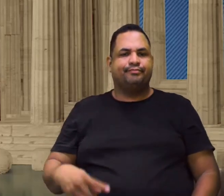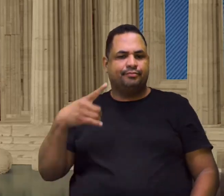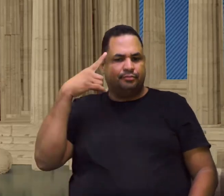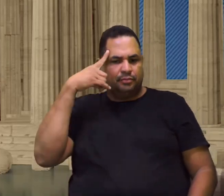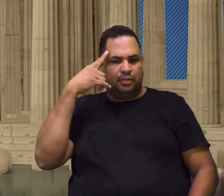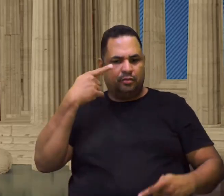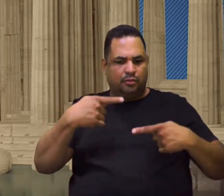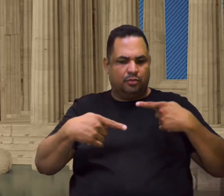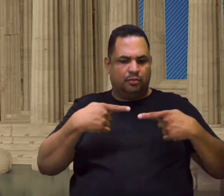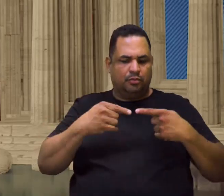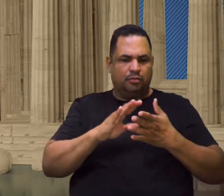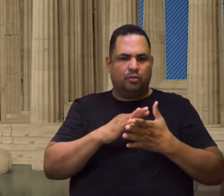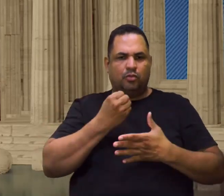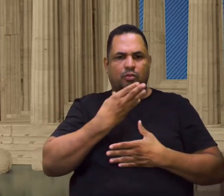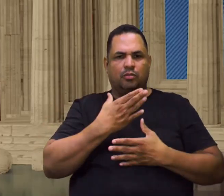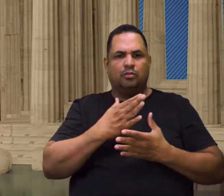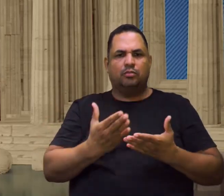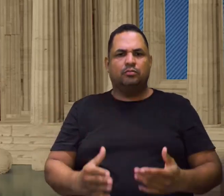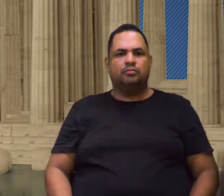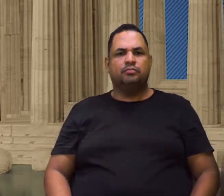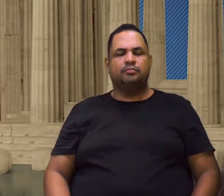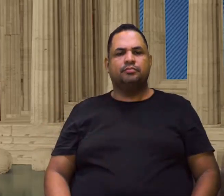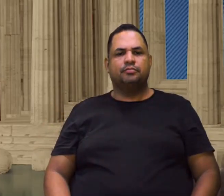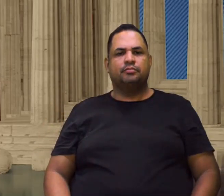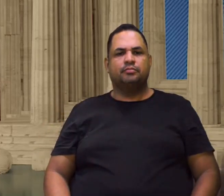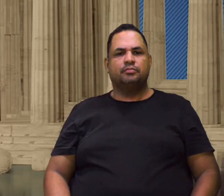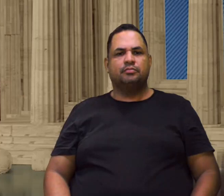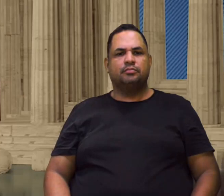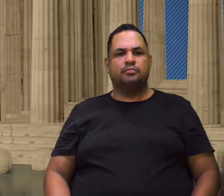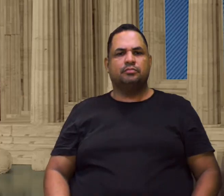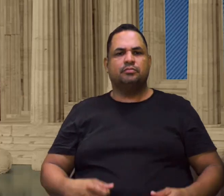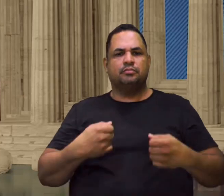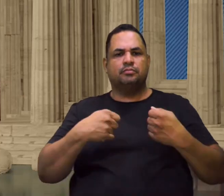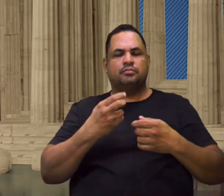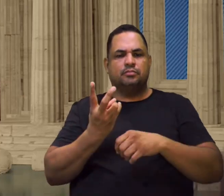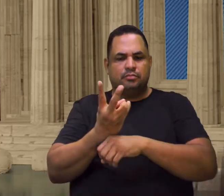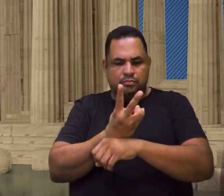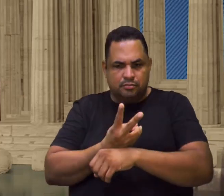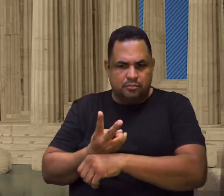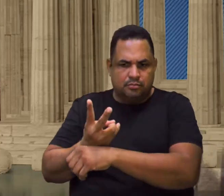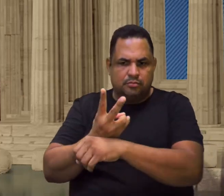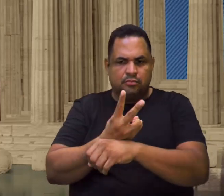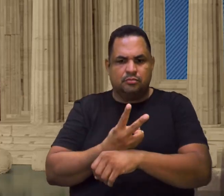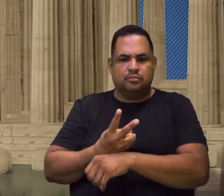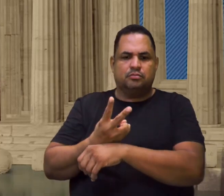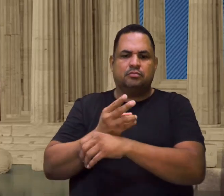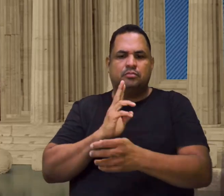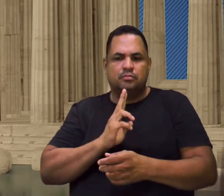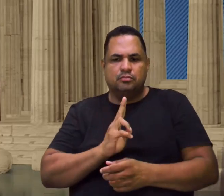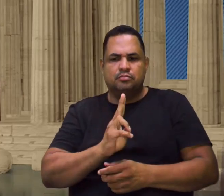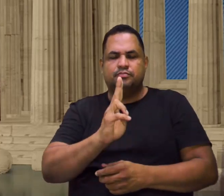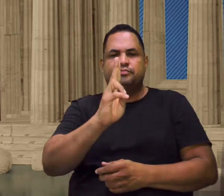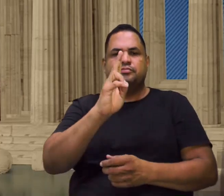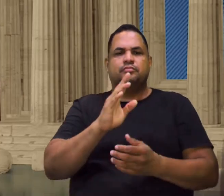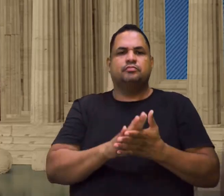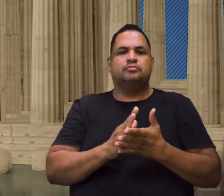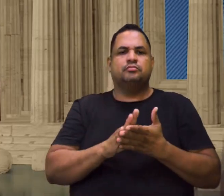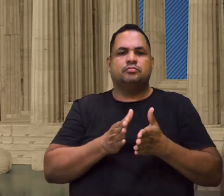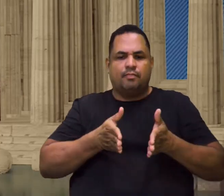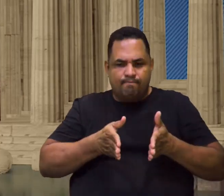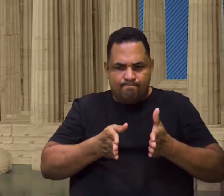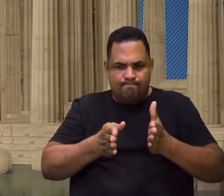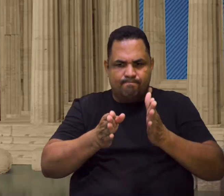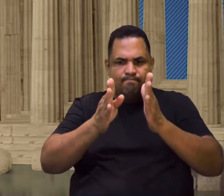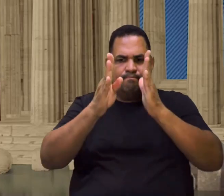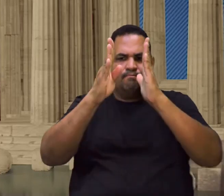bem comum, da felicidade, do bem-estar. Então temos que buscar, né? Pelo menos seguir esse ritmo, esse